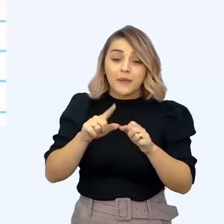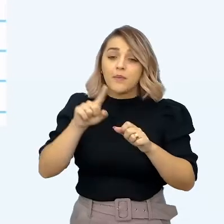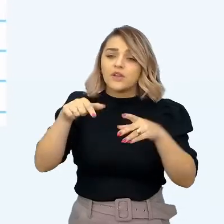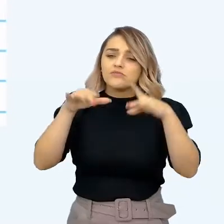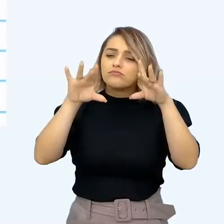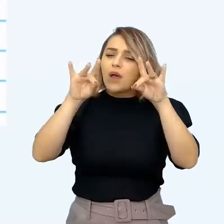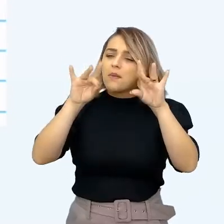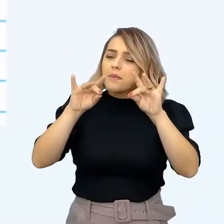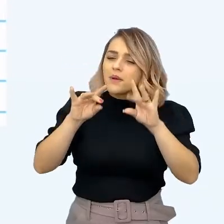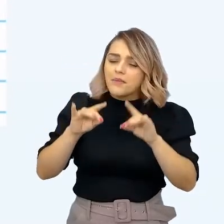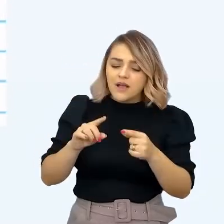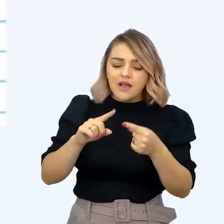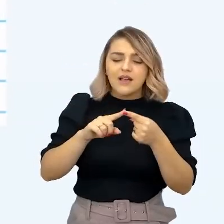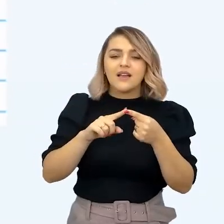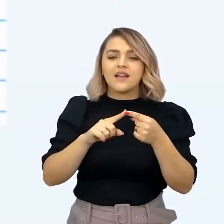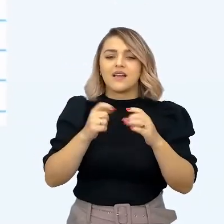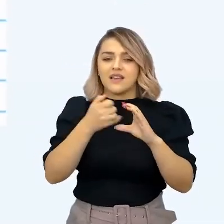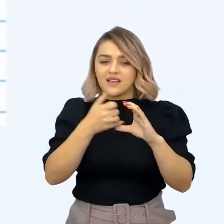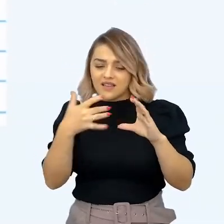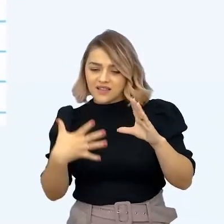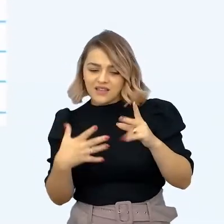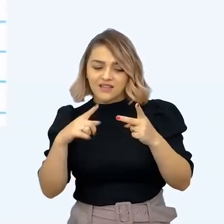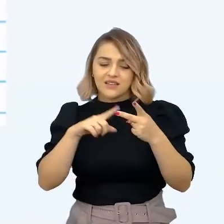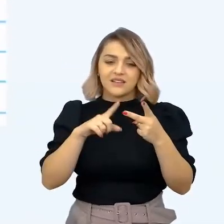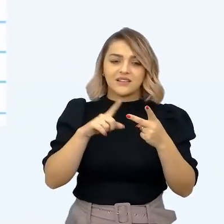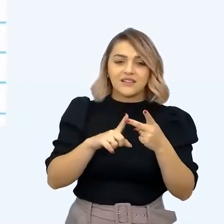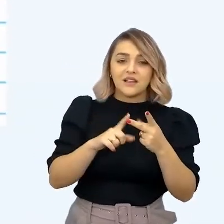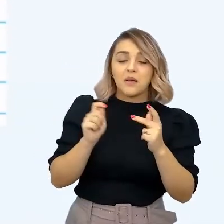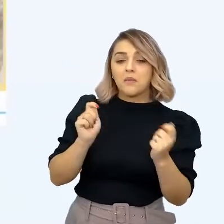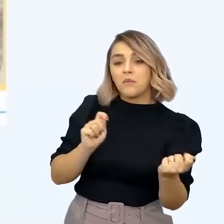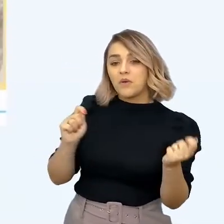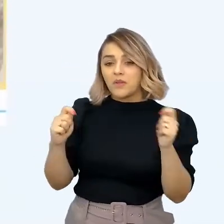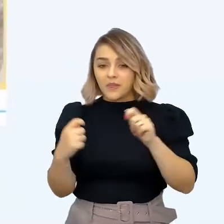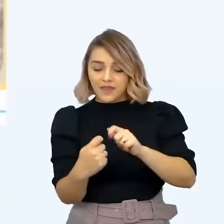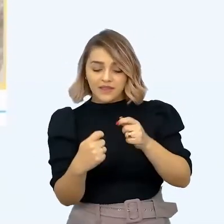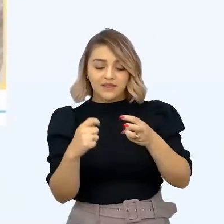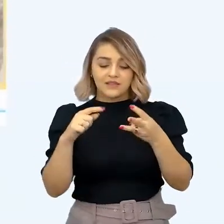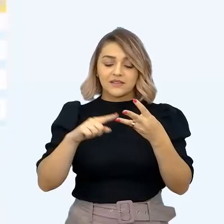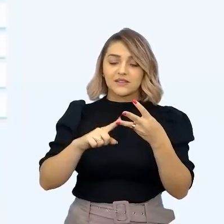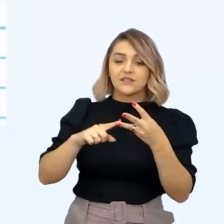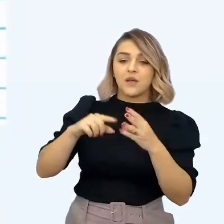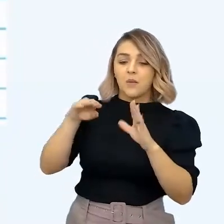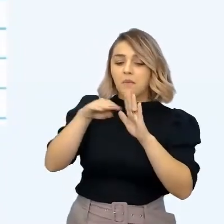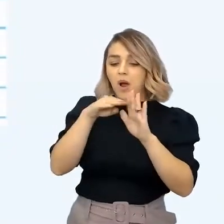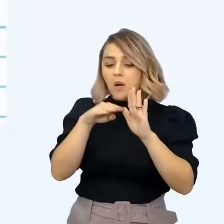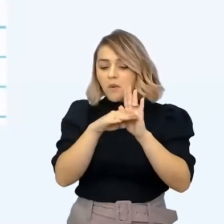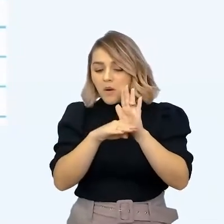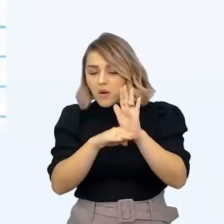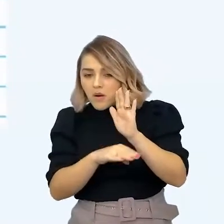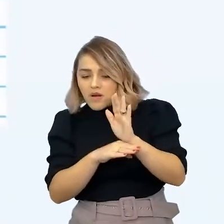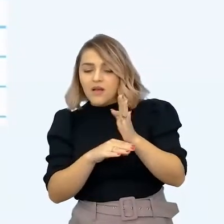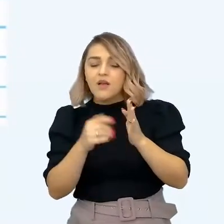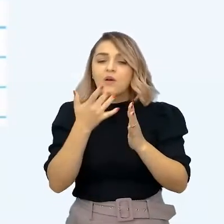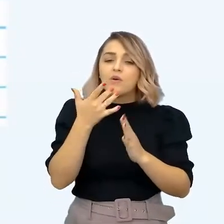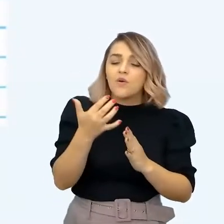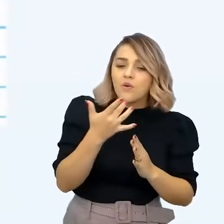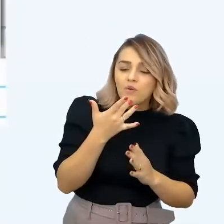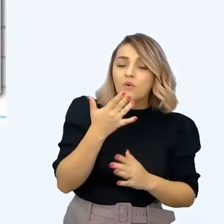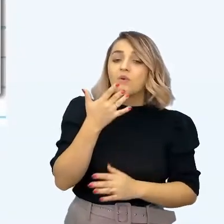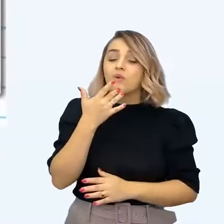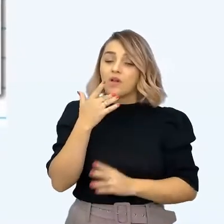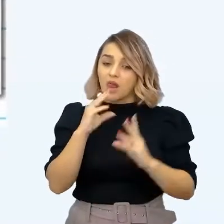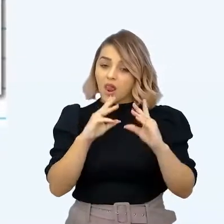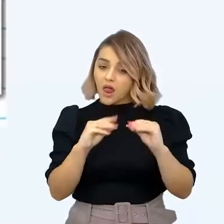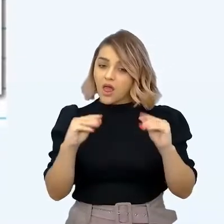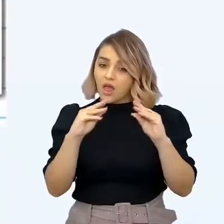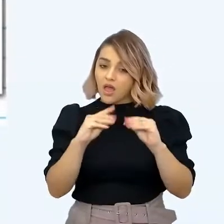conta características como transição, profundidade e espessura dos horizontes e camadas, cor, textura, raízes e classes de